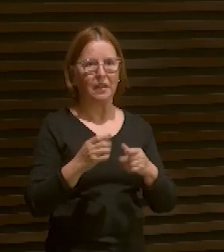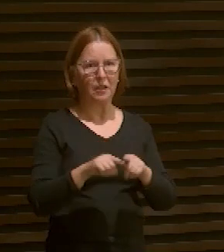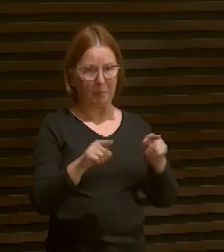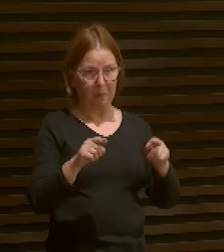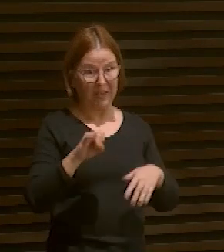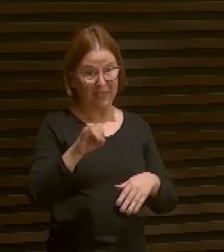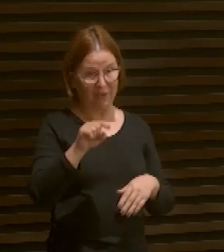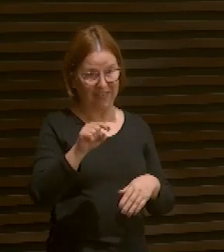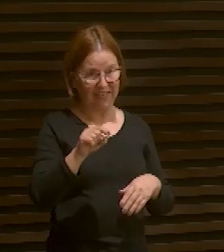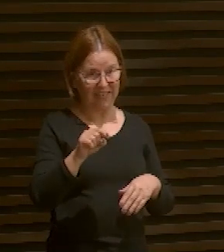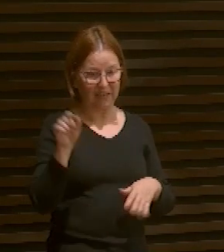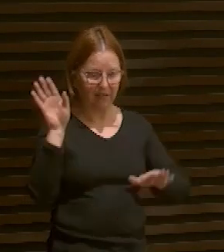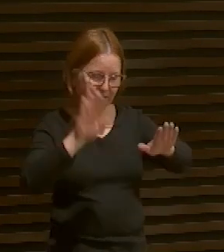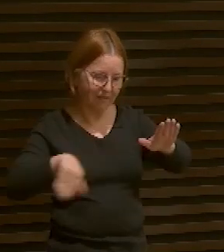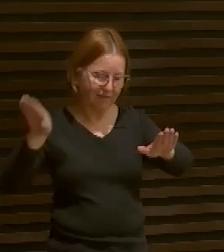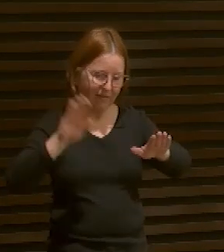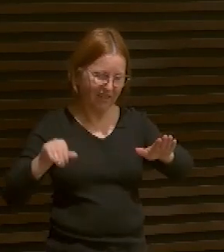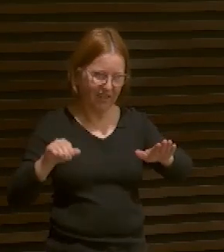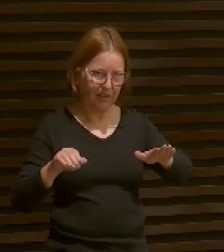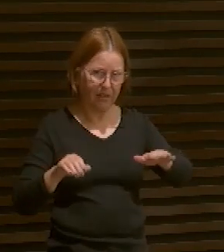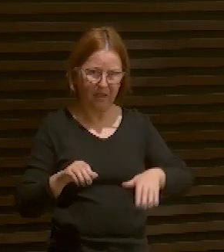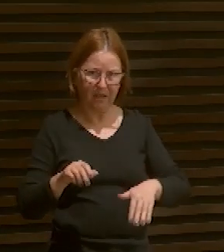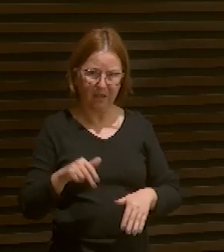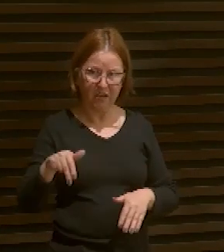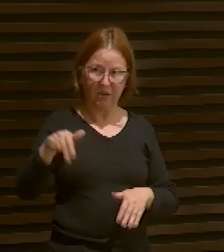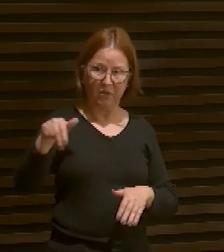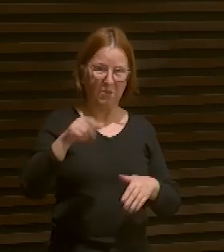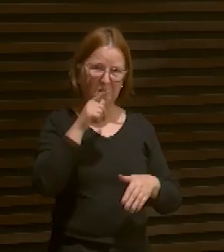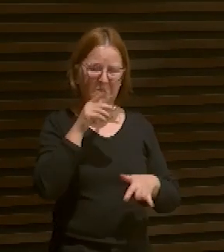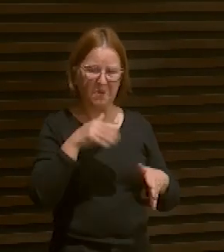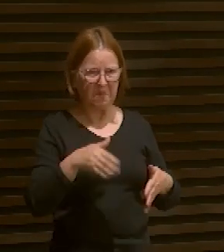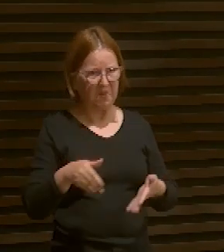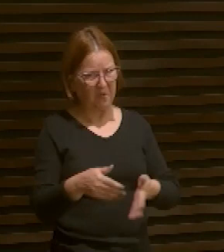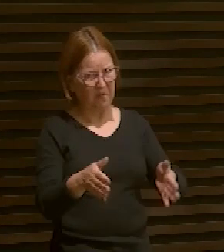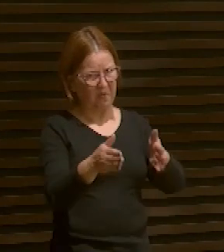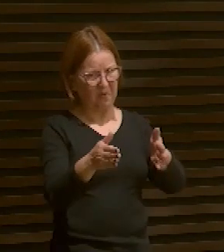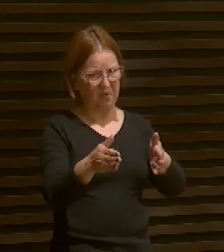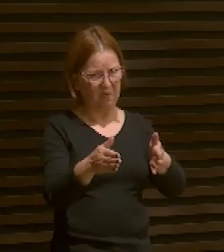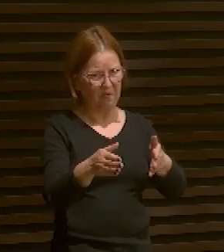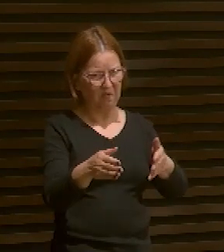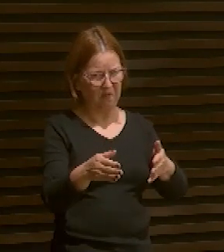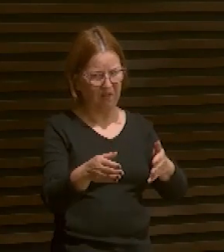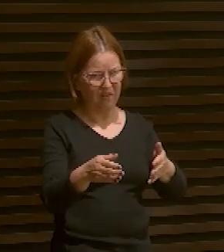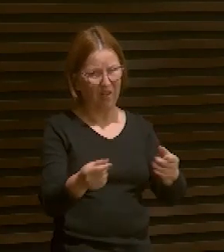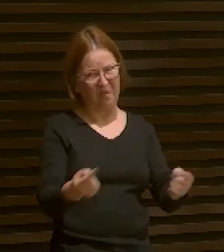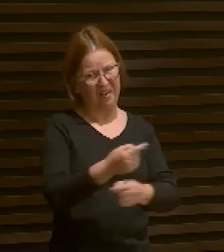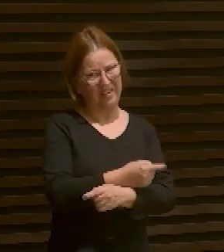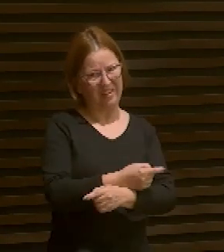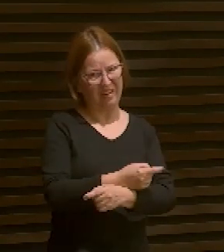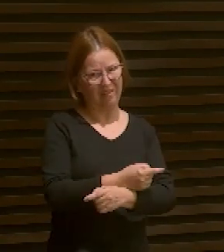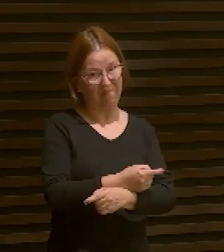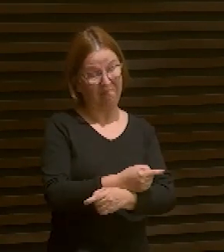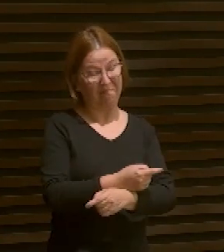esforço começa. Aí a tua vontade não é igual à vontade do rio. Então, por que se nós, que temos